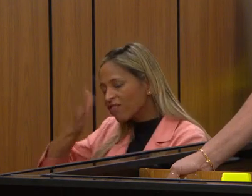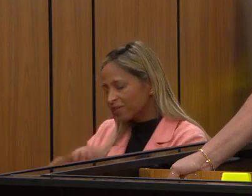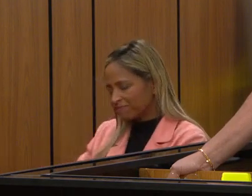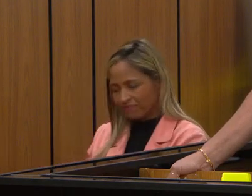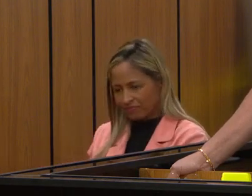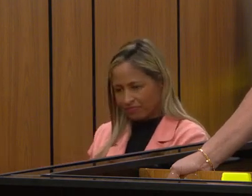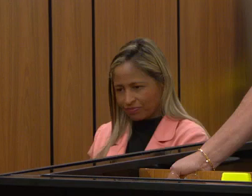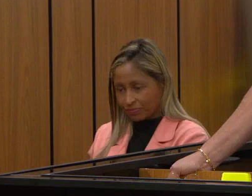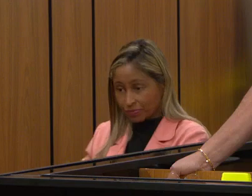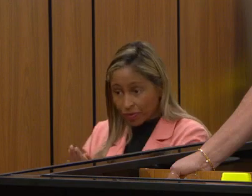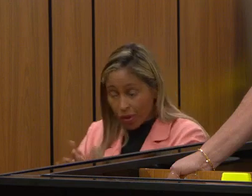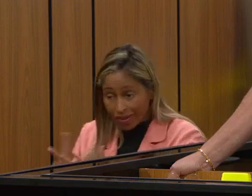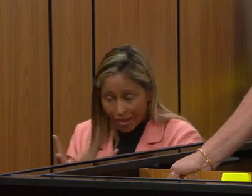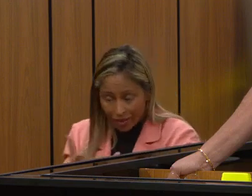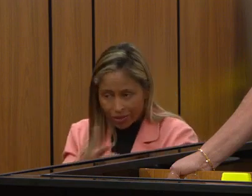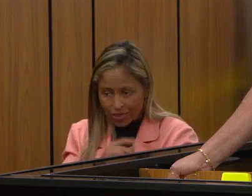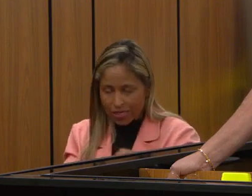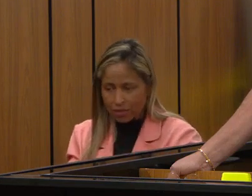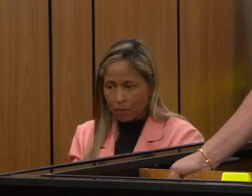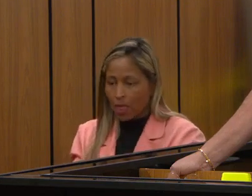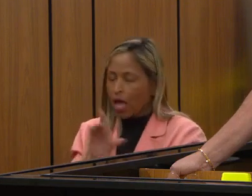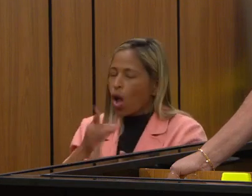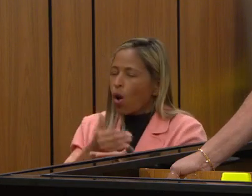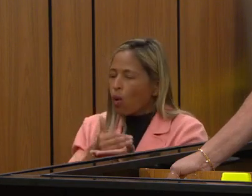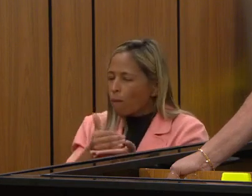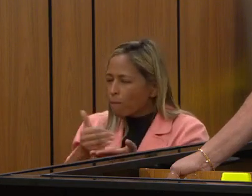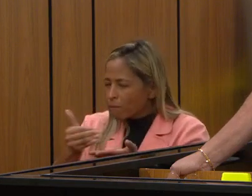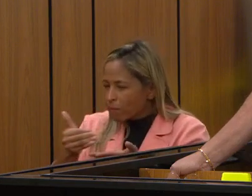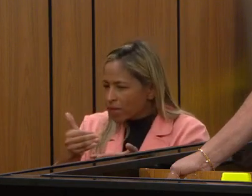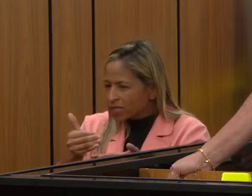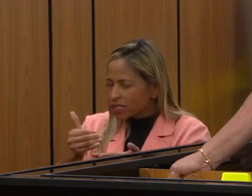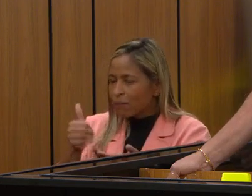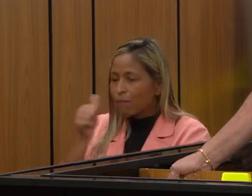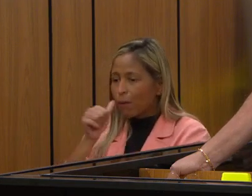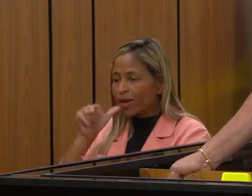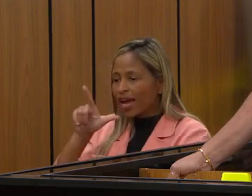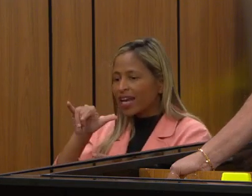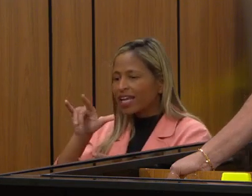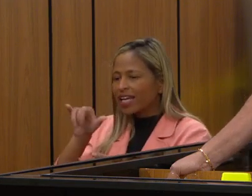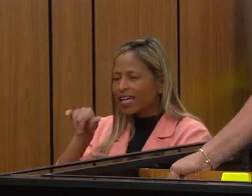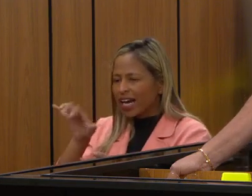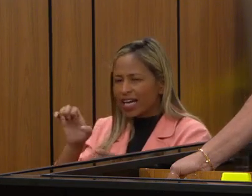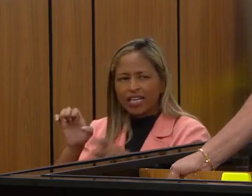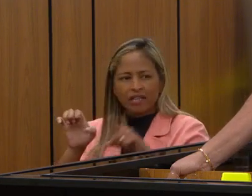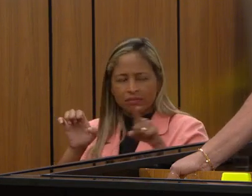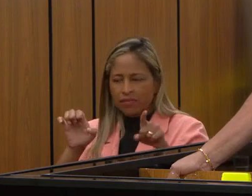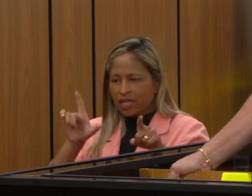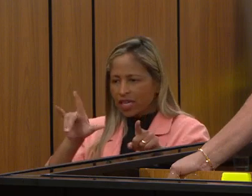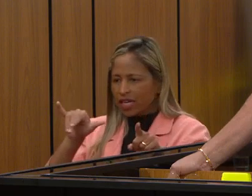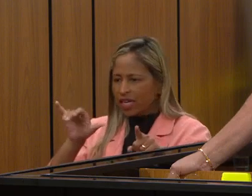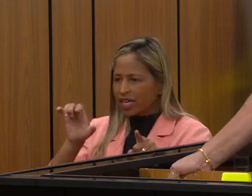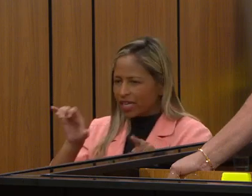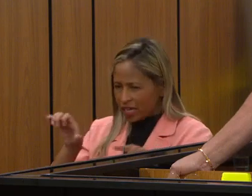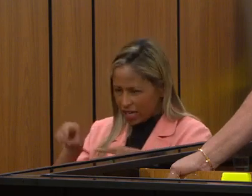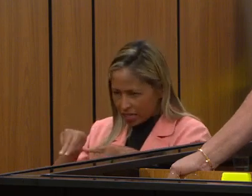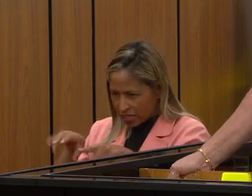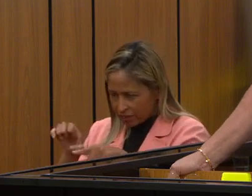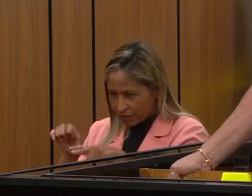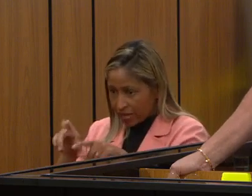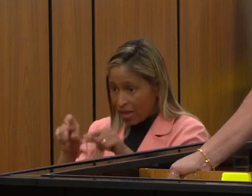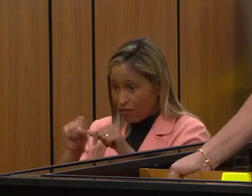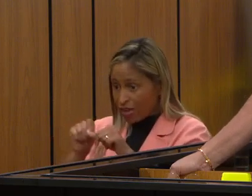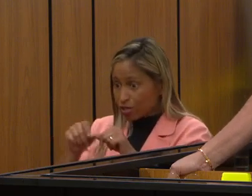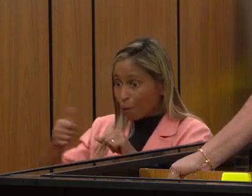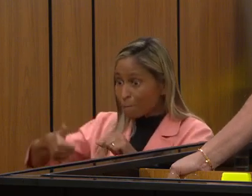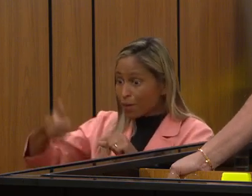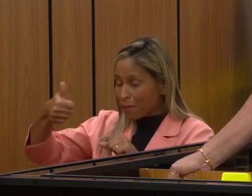gente meu Inicial ali foi com uma doutora Liliane não sei se vocês conhecem e ela que fez o primeiro